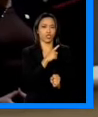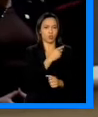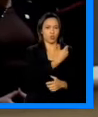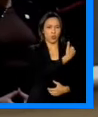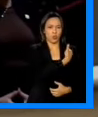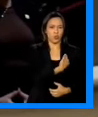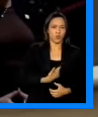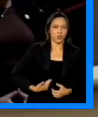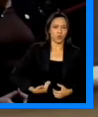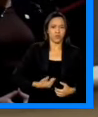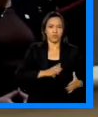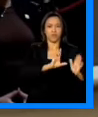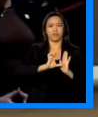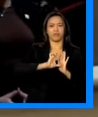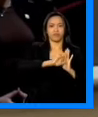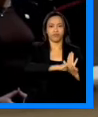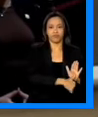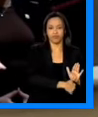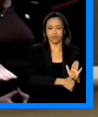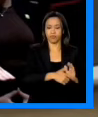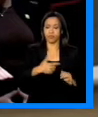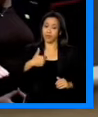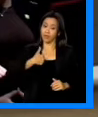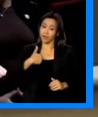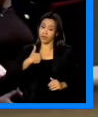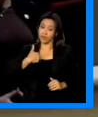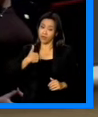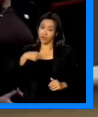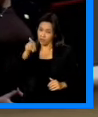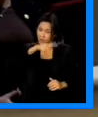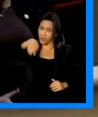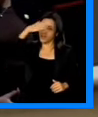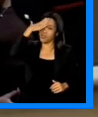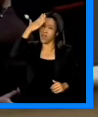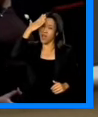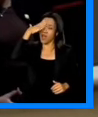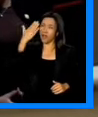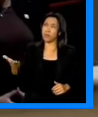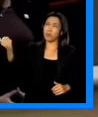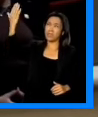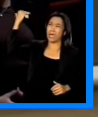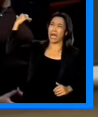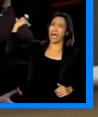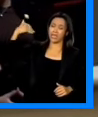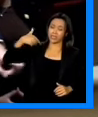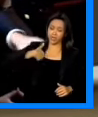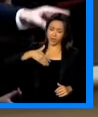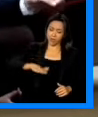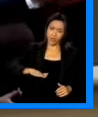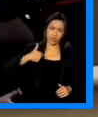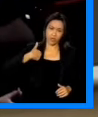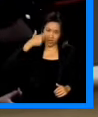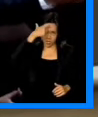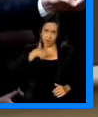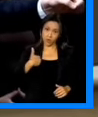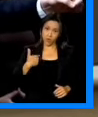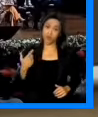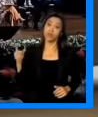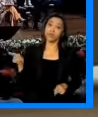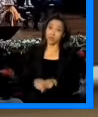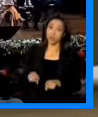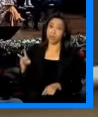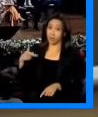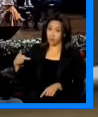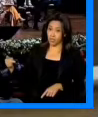que estão aqui hoje, eu não estava, porque eu era uma criança, mas muitos homens que estão aqui hoje, inclusive o presidente